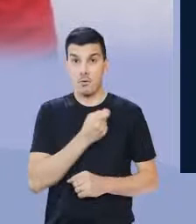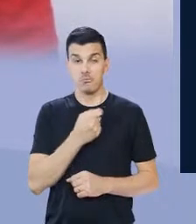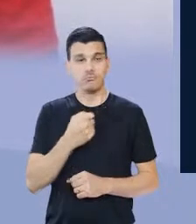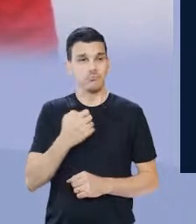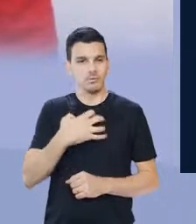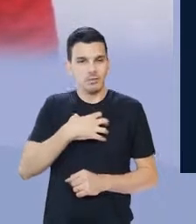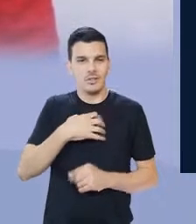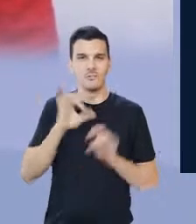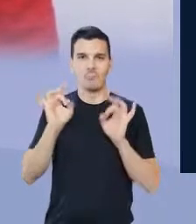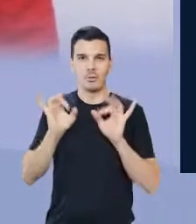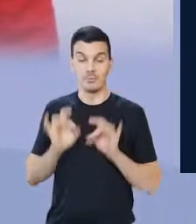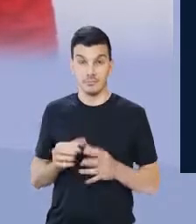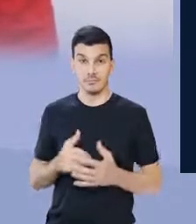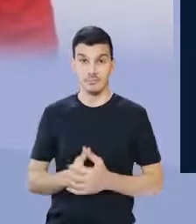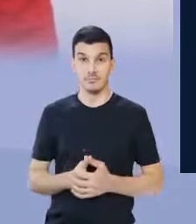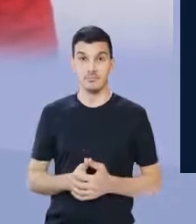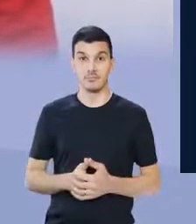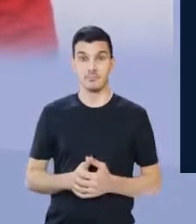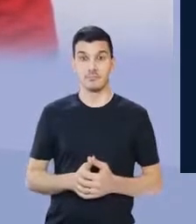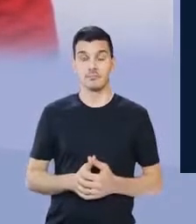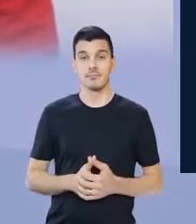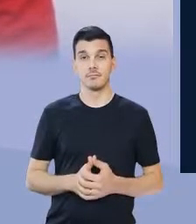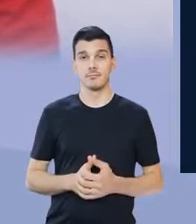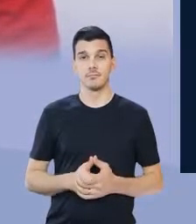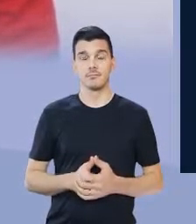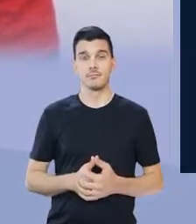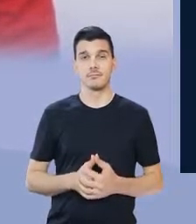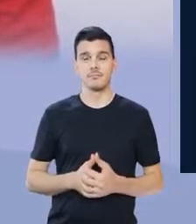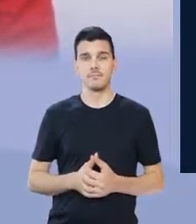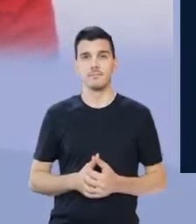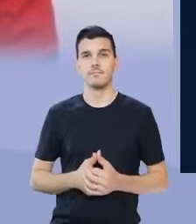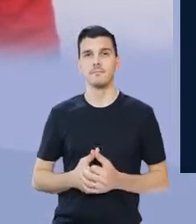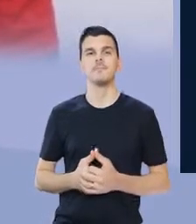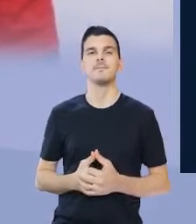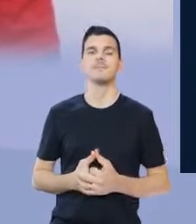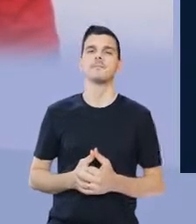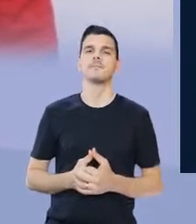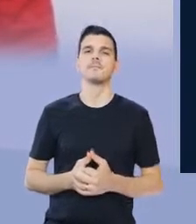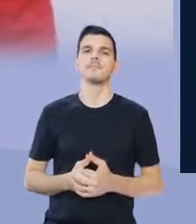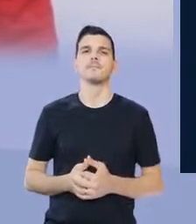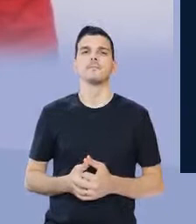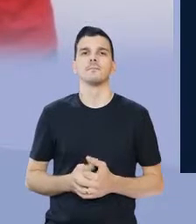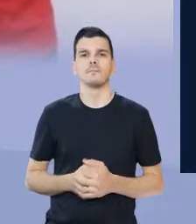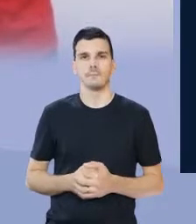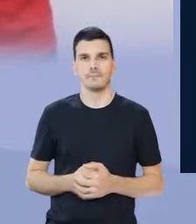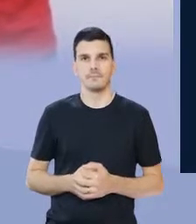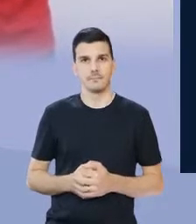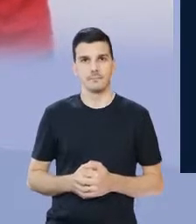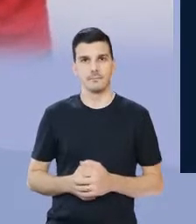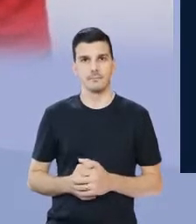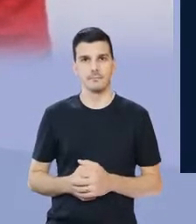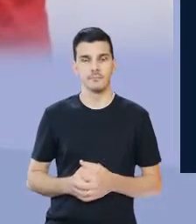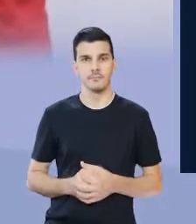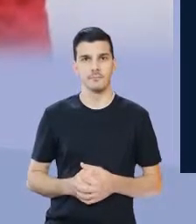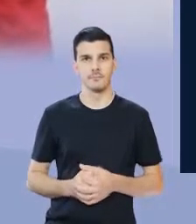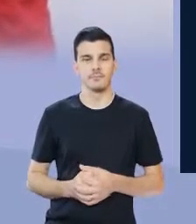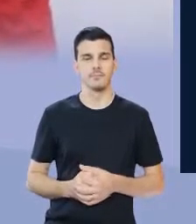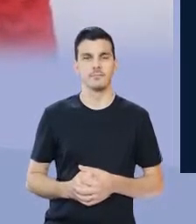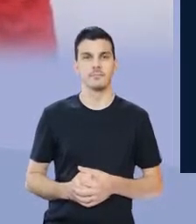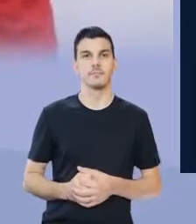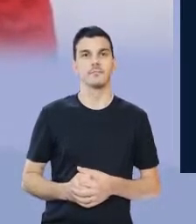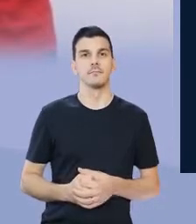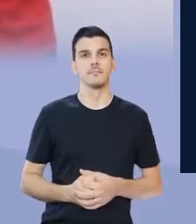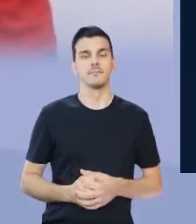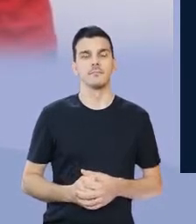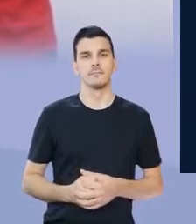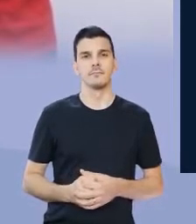for years, not to be a commercial success or to be discovered, but to express her own inner pain, joy, family, love and culture. Isso aqui é muito